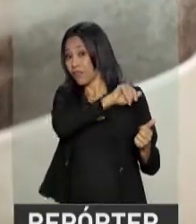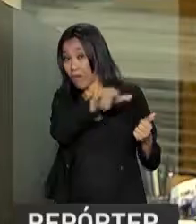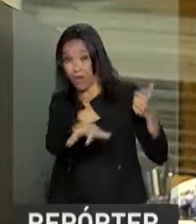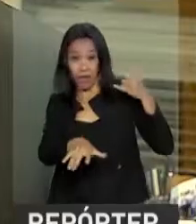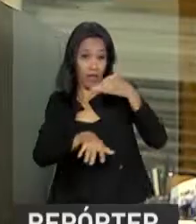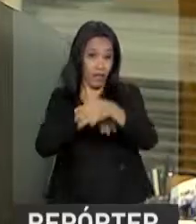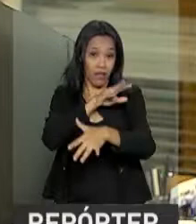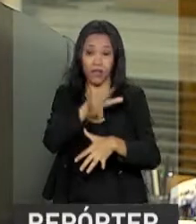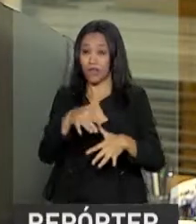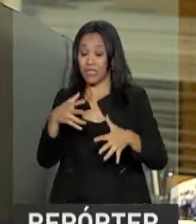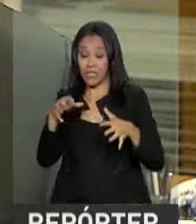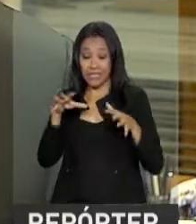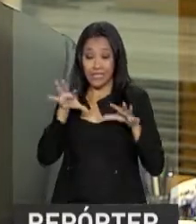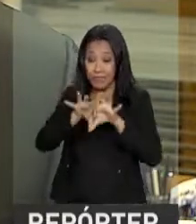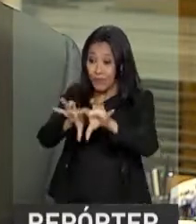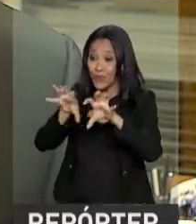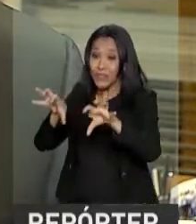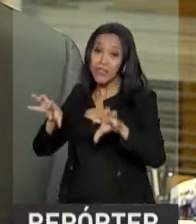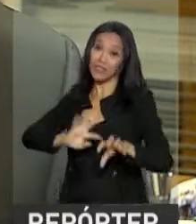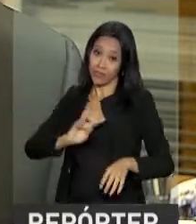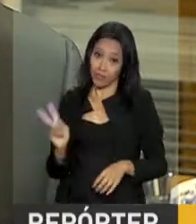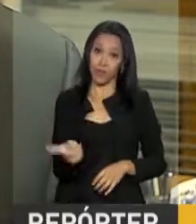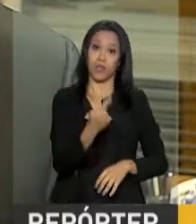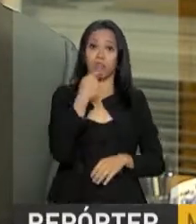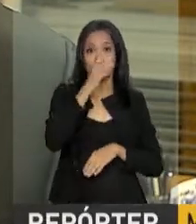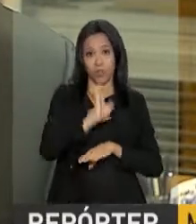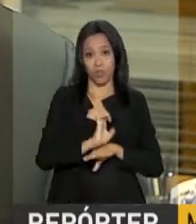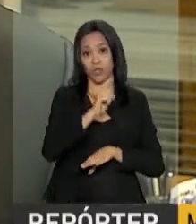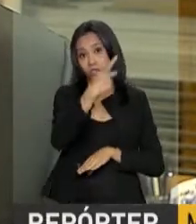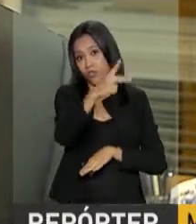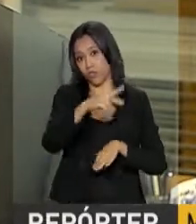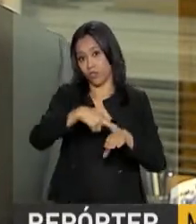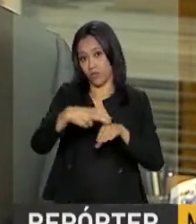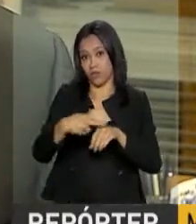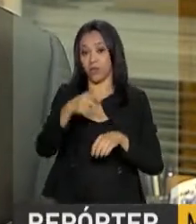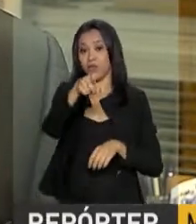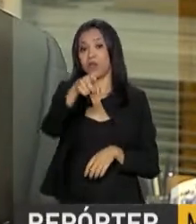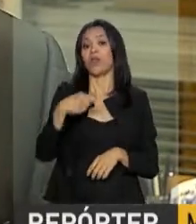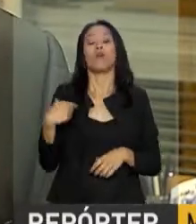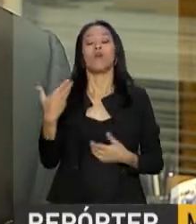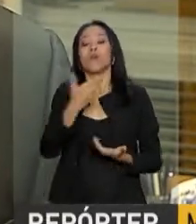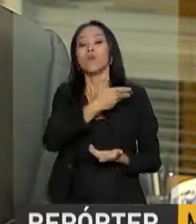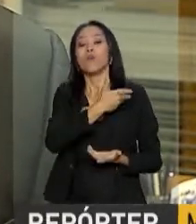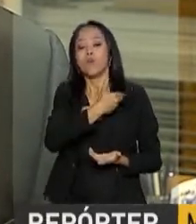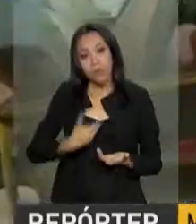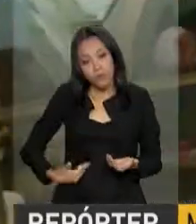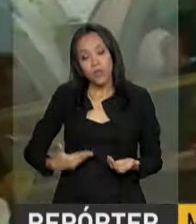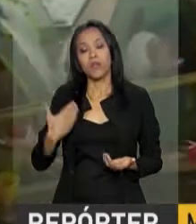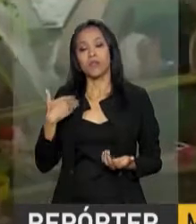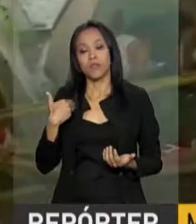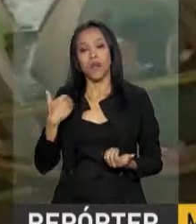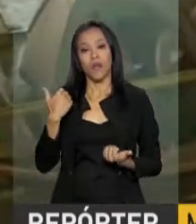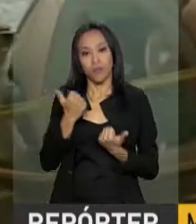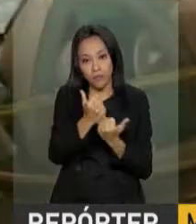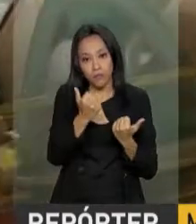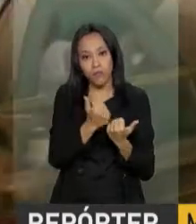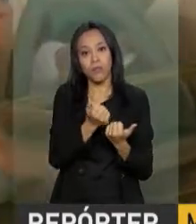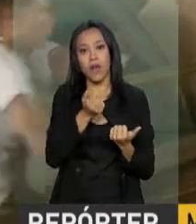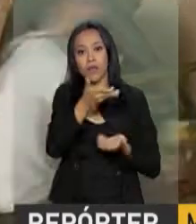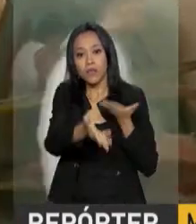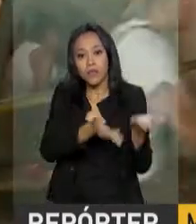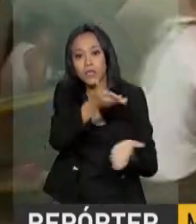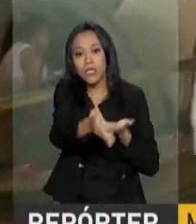ministério da defesa está atuante no estado está atendendo aos migrantes tanto com os